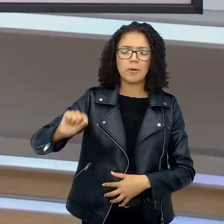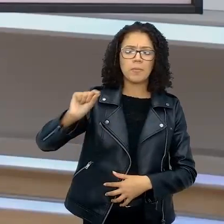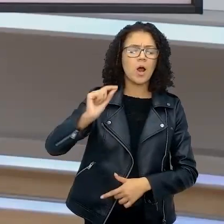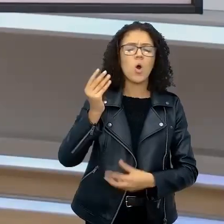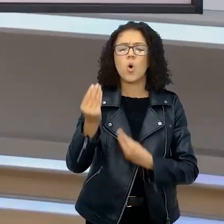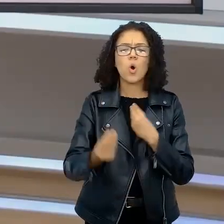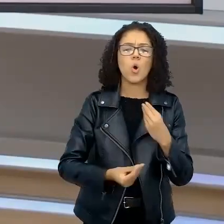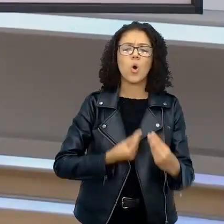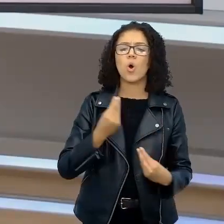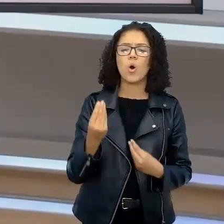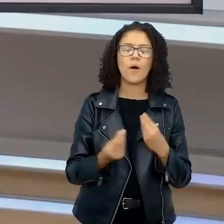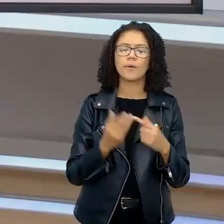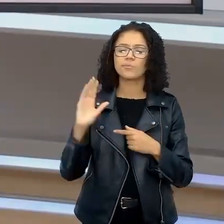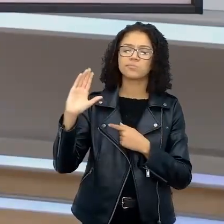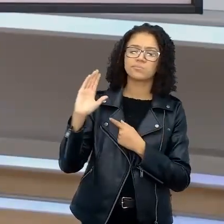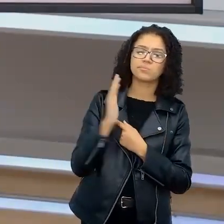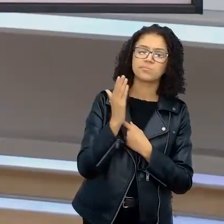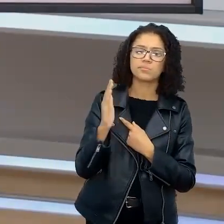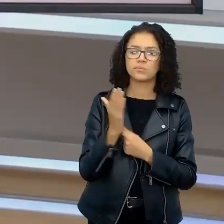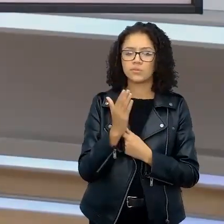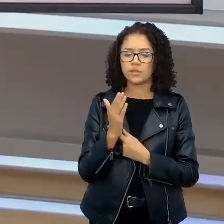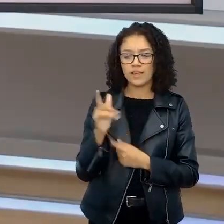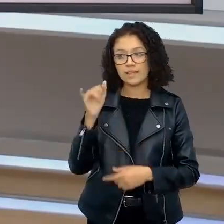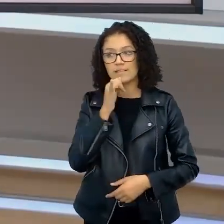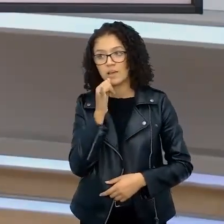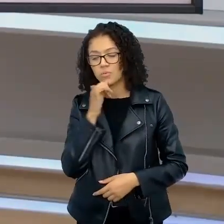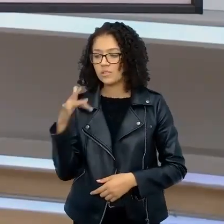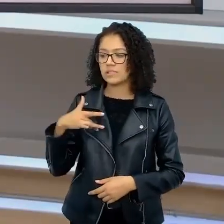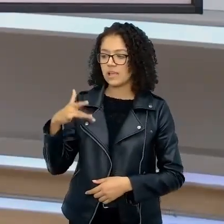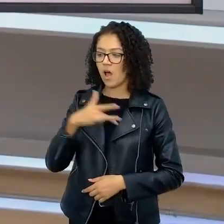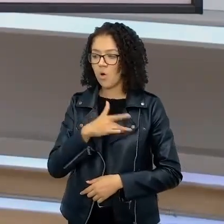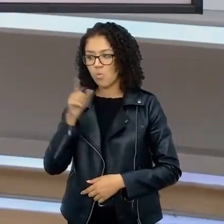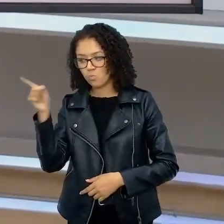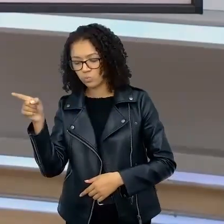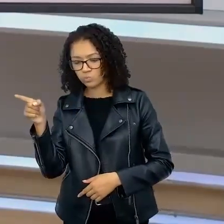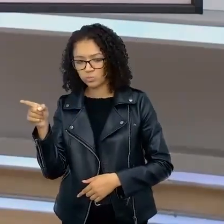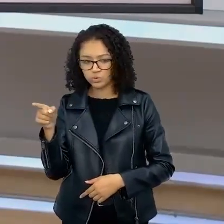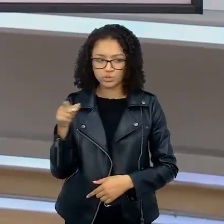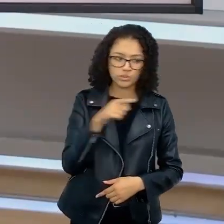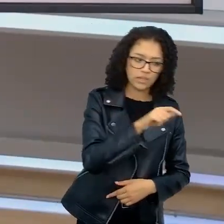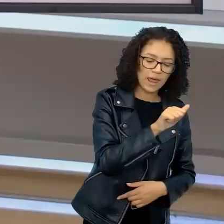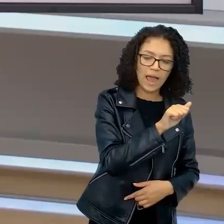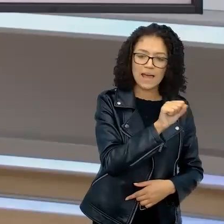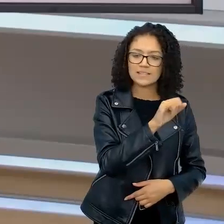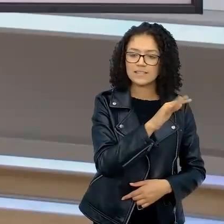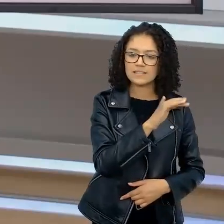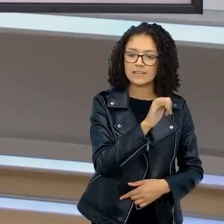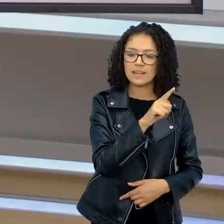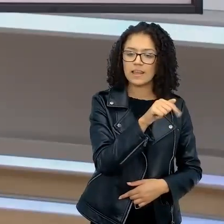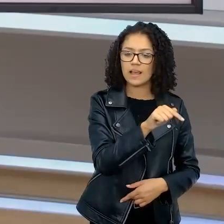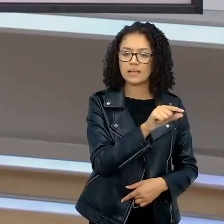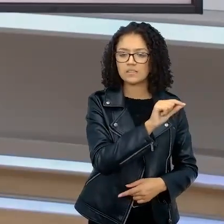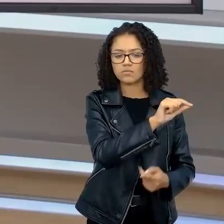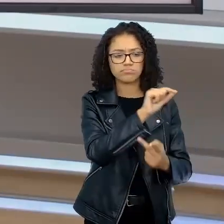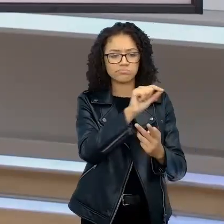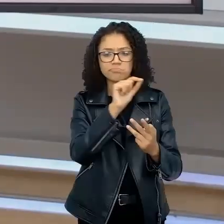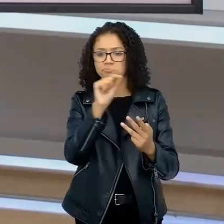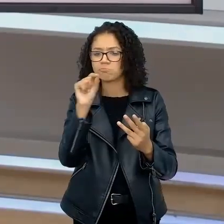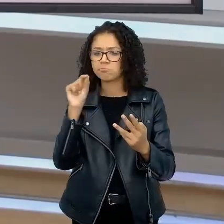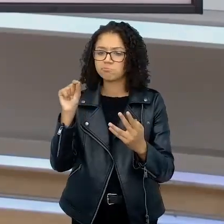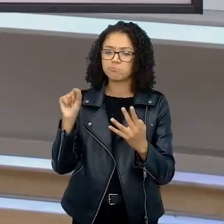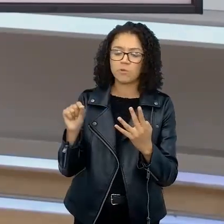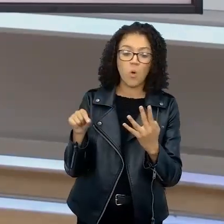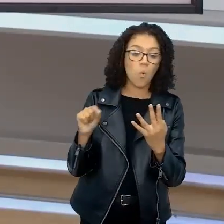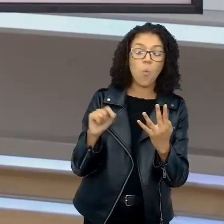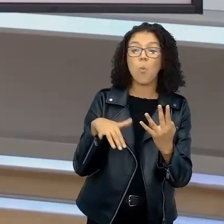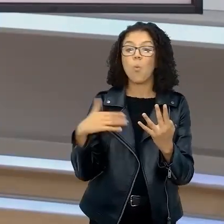identificar qual serviço, se é um serviço da saúde, se é um serviço da assistência, se é o conselho tutelar, qual serviço está mais